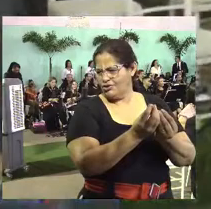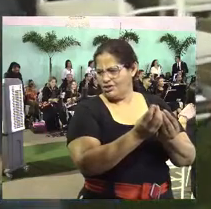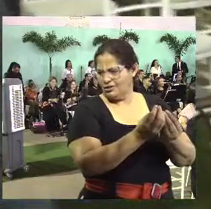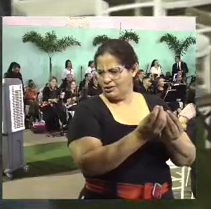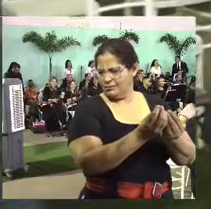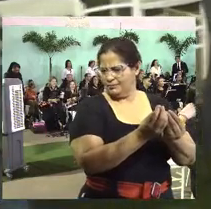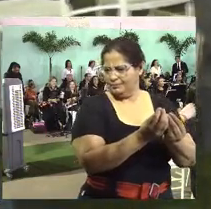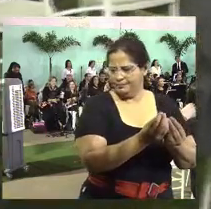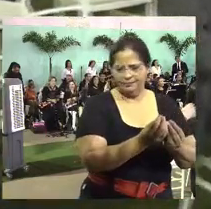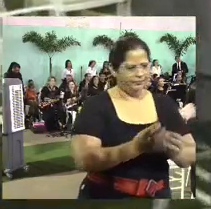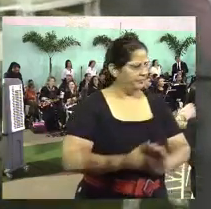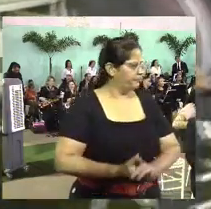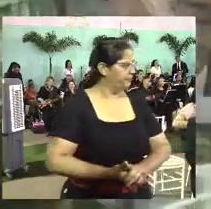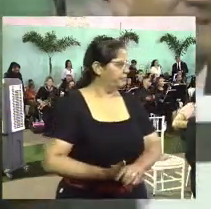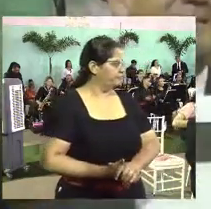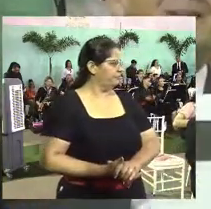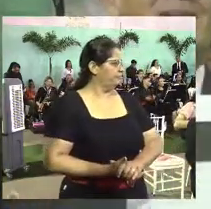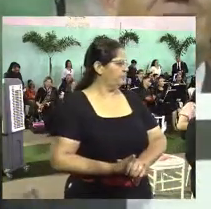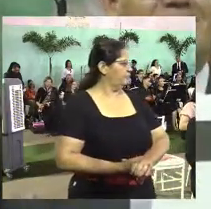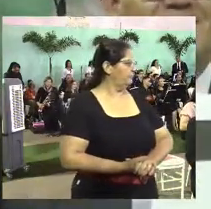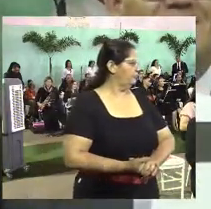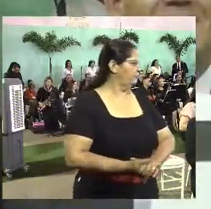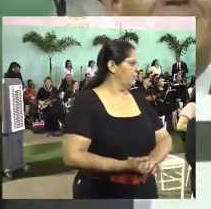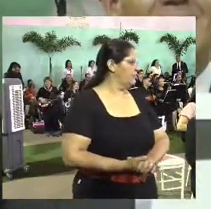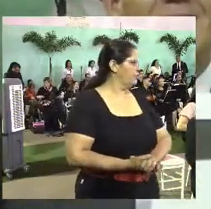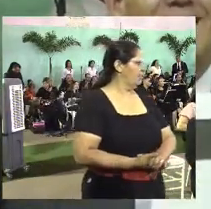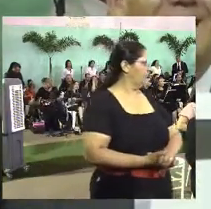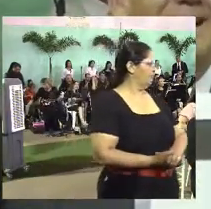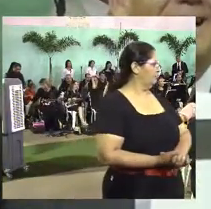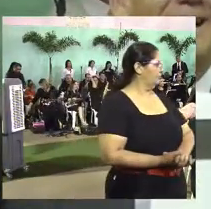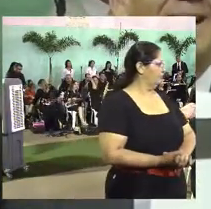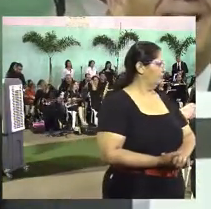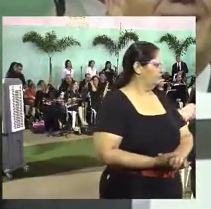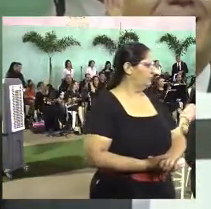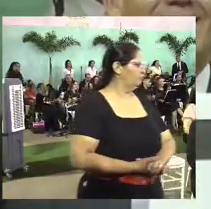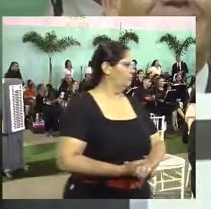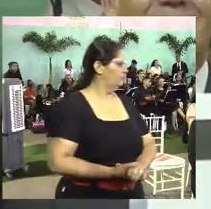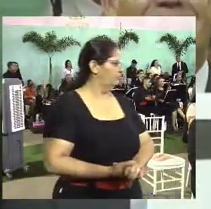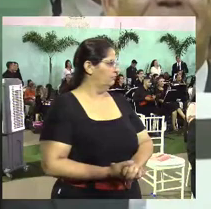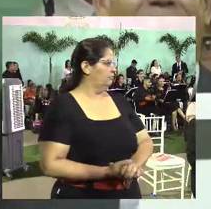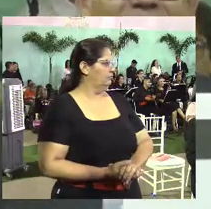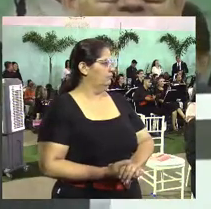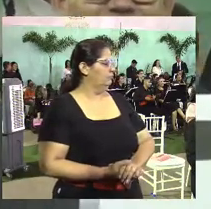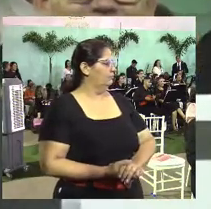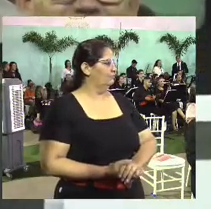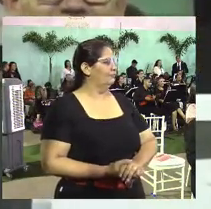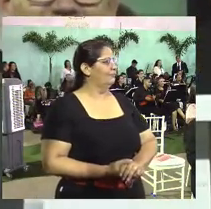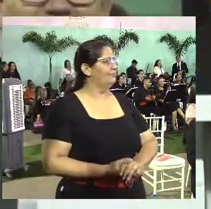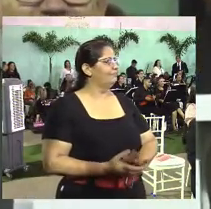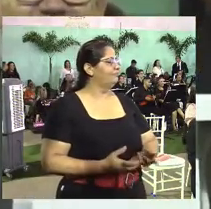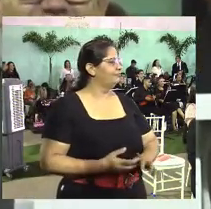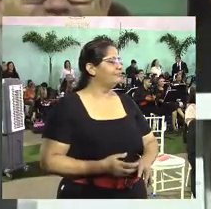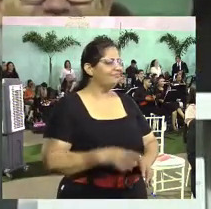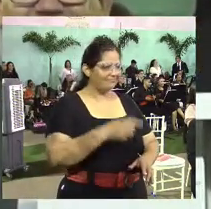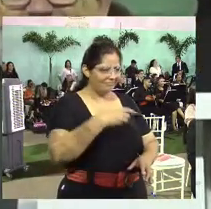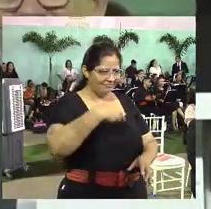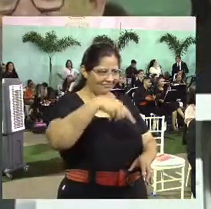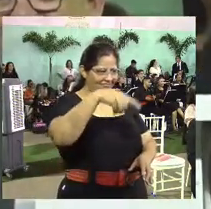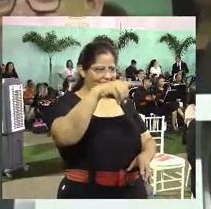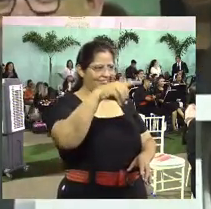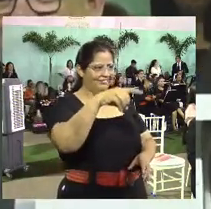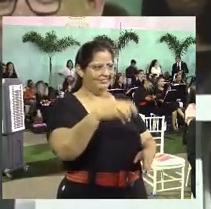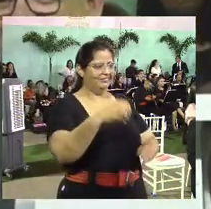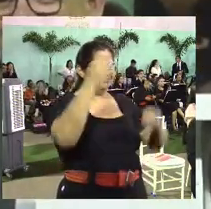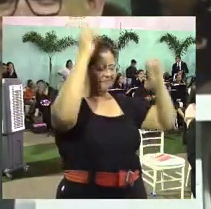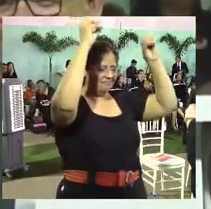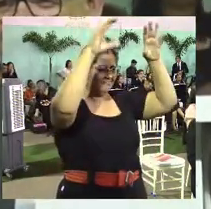loja tô falando em praça pública aqui meu amor passa lá tá gente para me